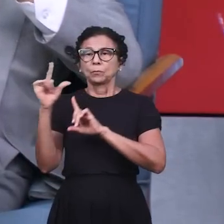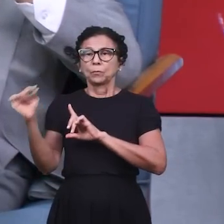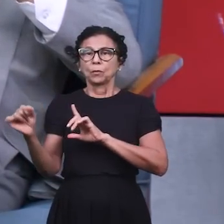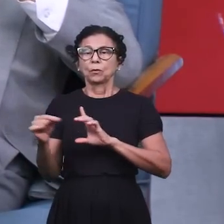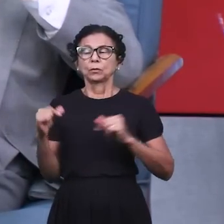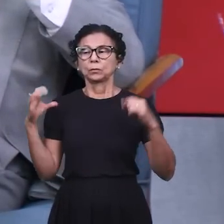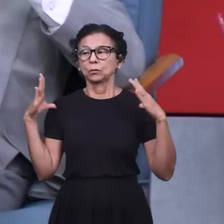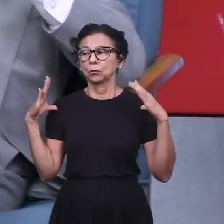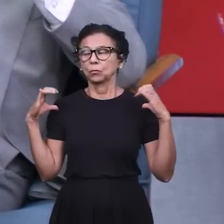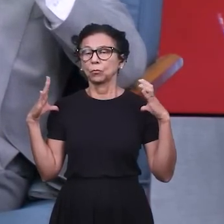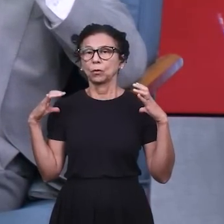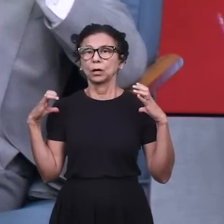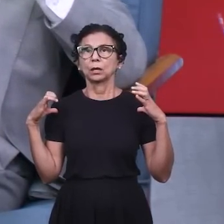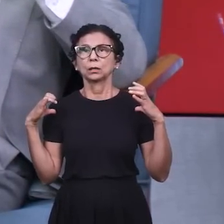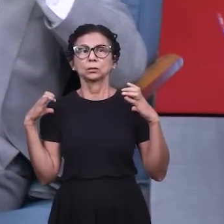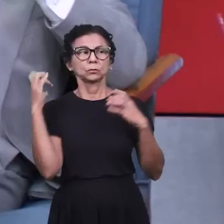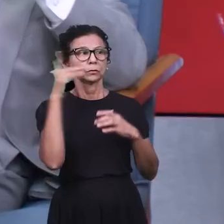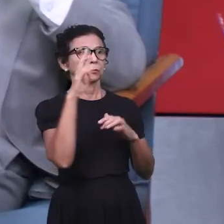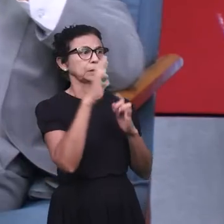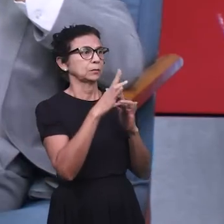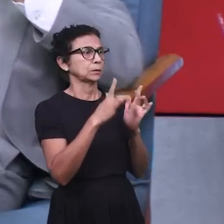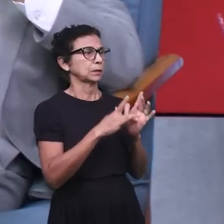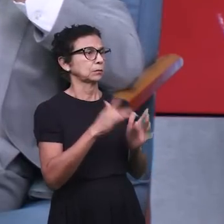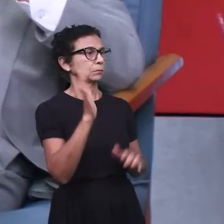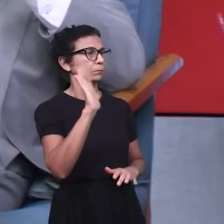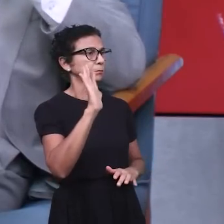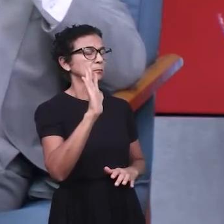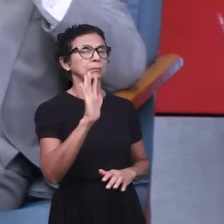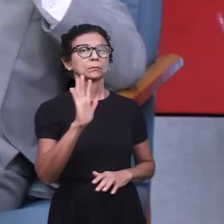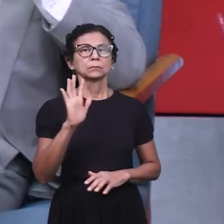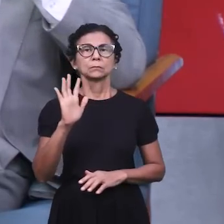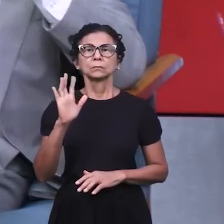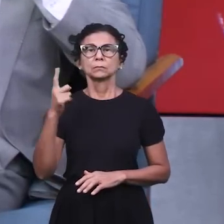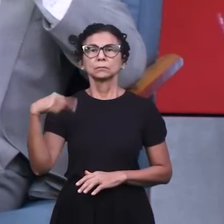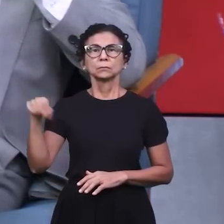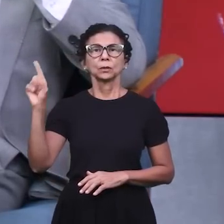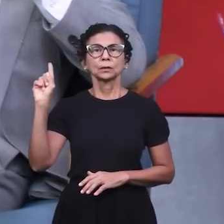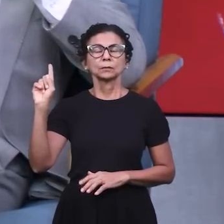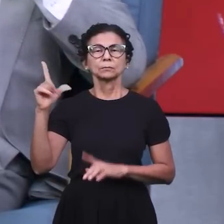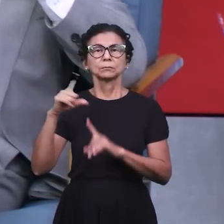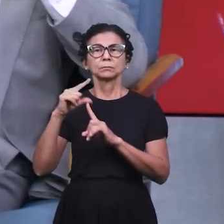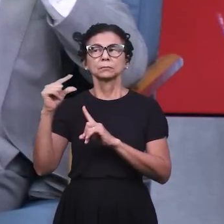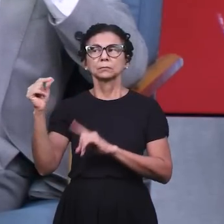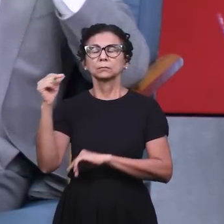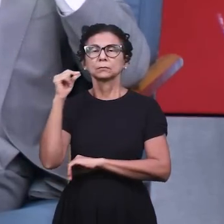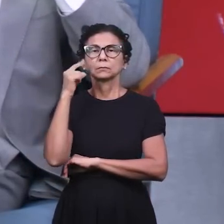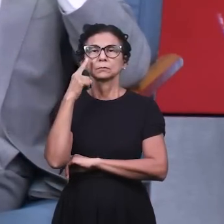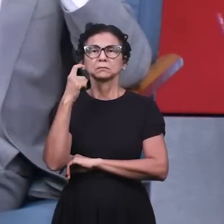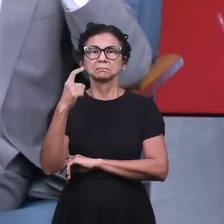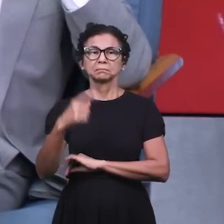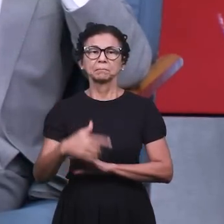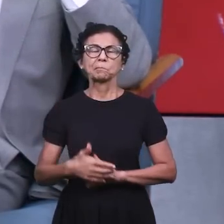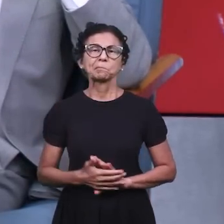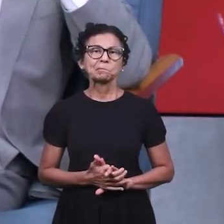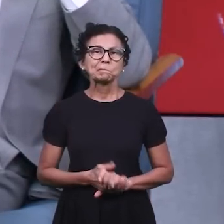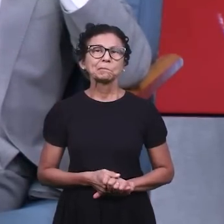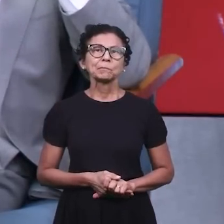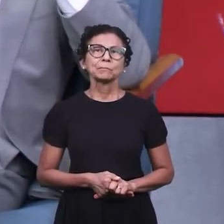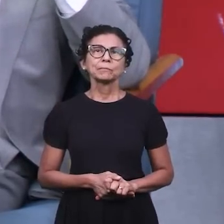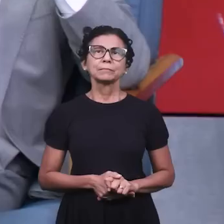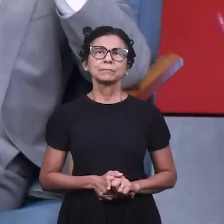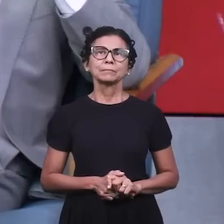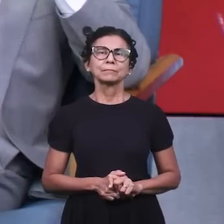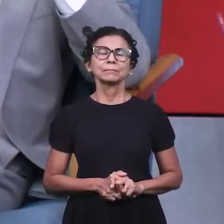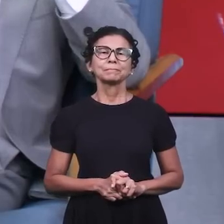embora e se despediu de mim com a paz do Senhor e foi embora. Que coisa